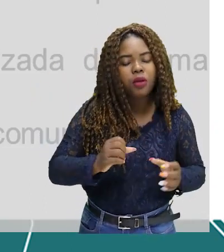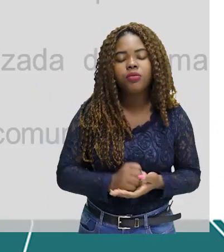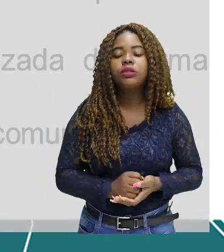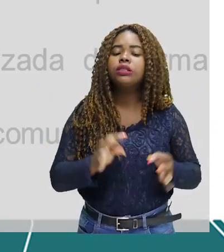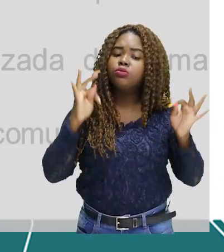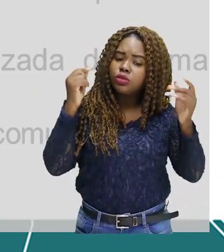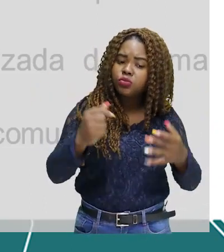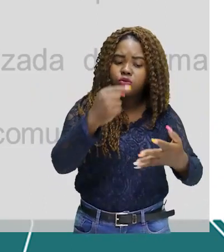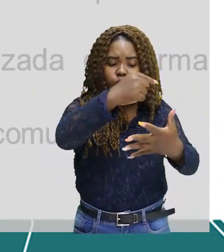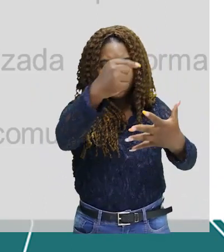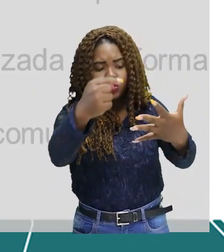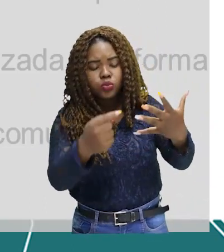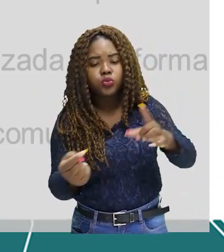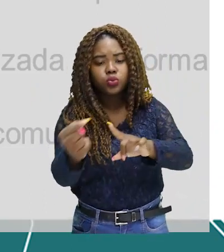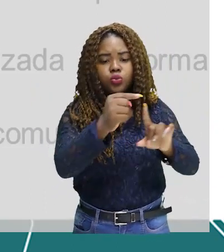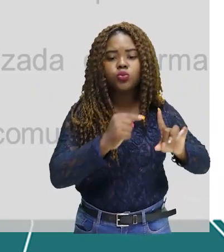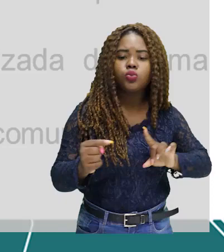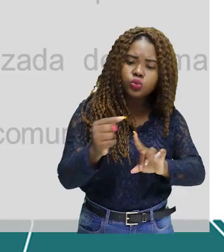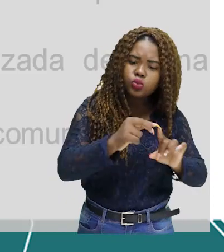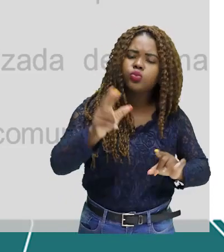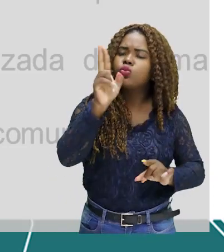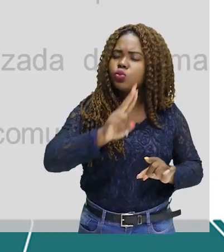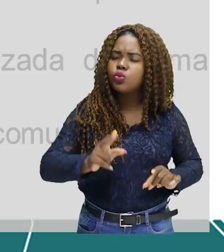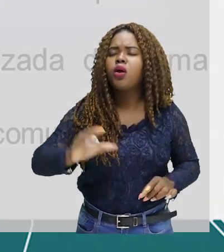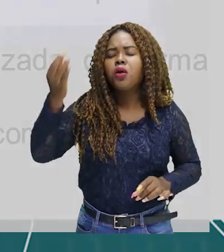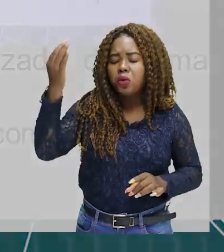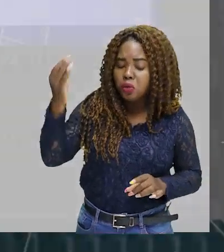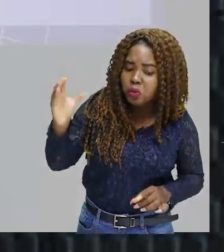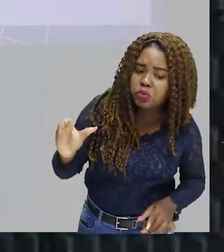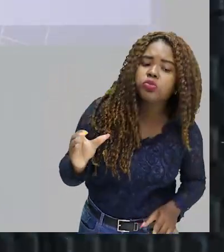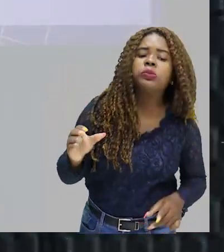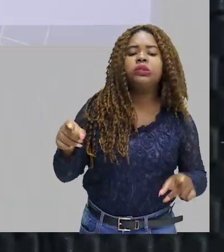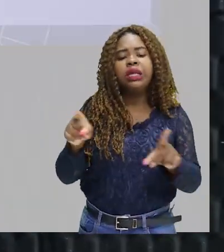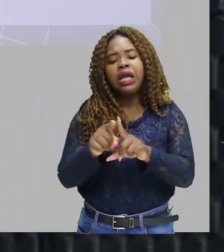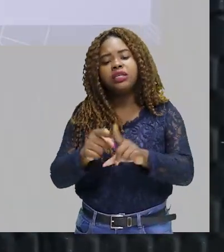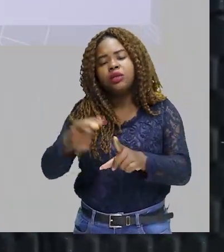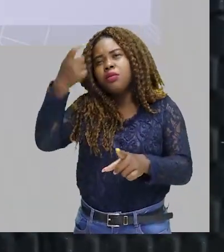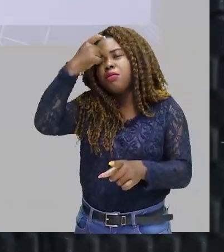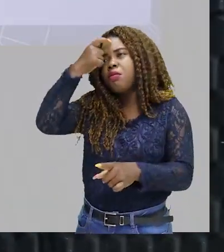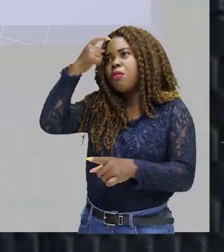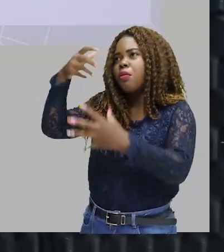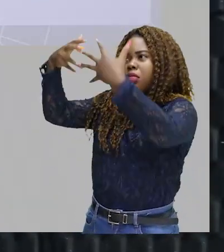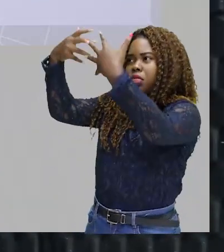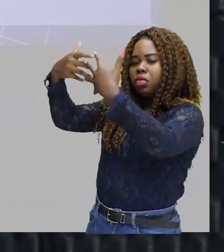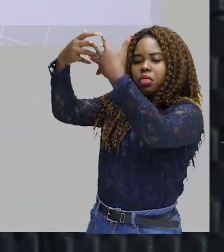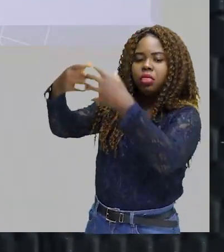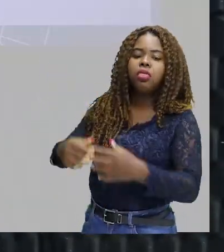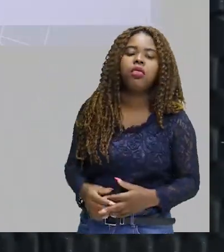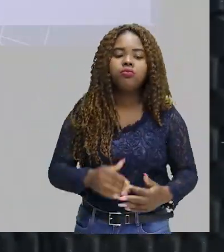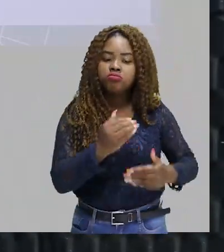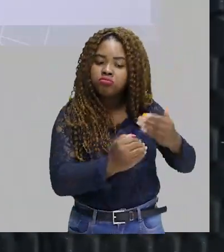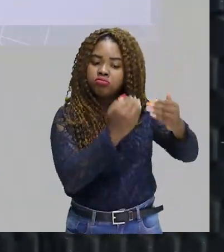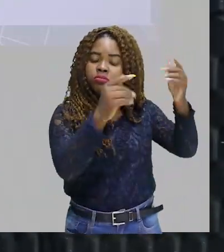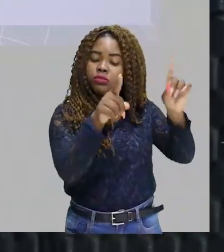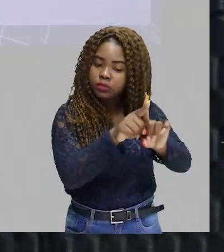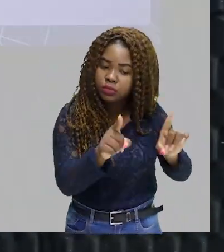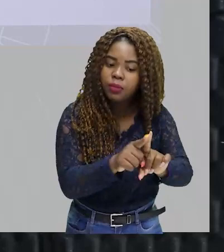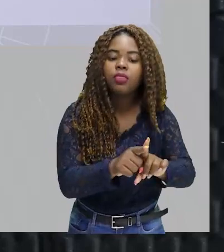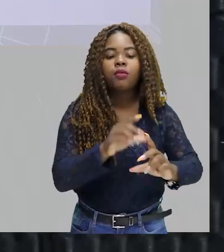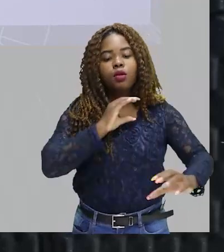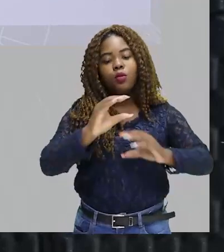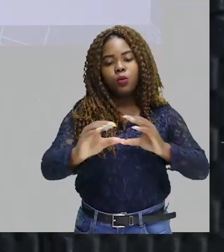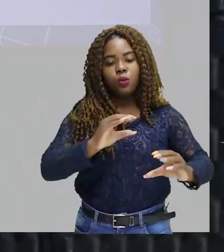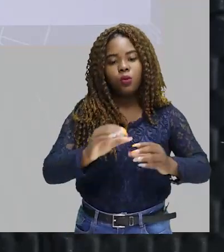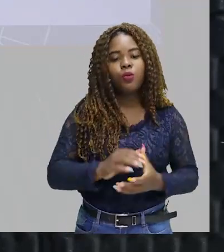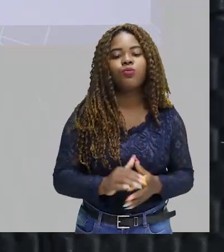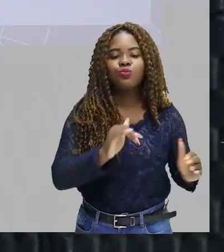todos esses elementos, né? Os elementos culturais, os elementos cognitivos, construtivos e